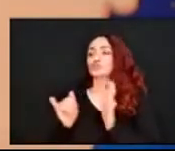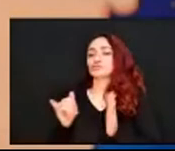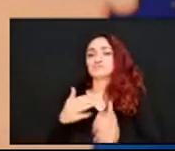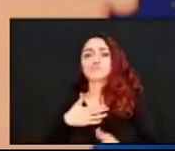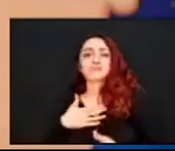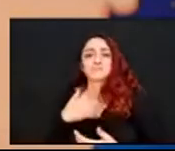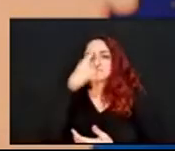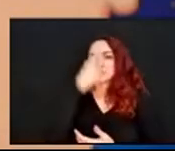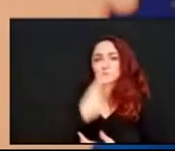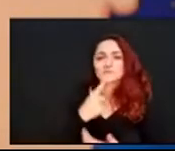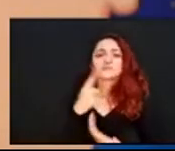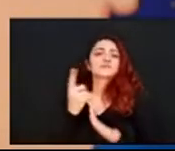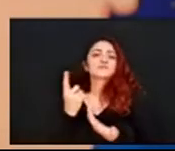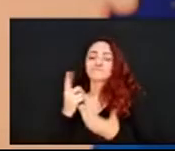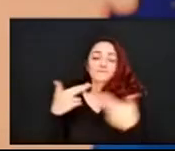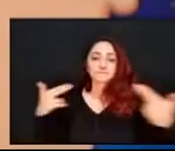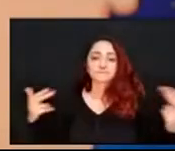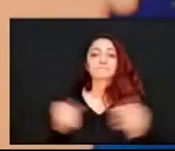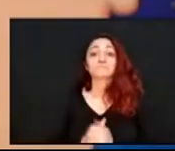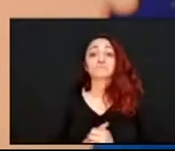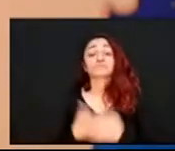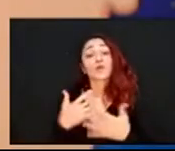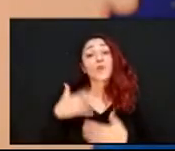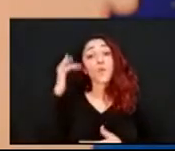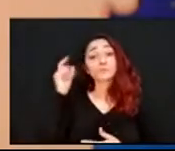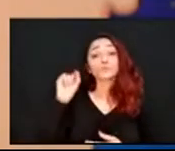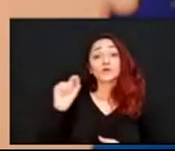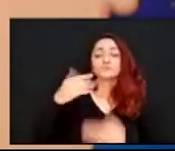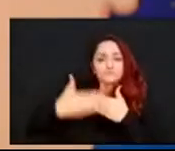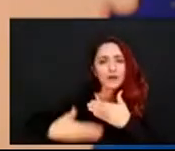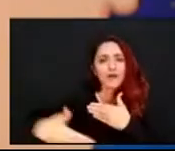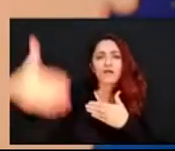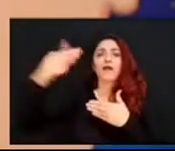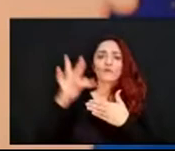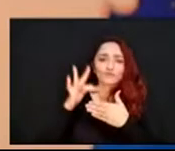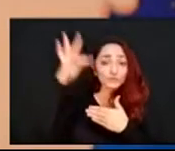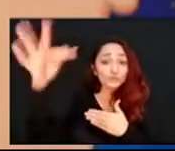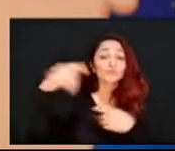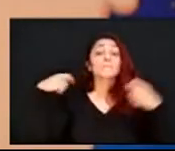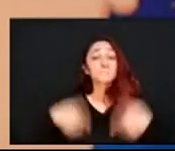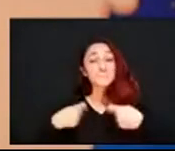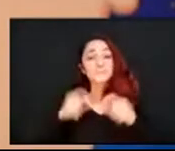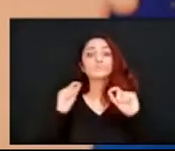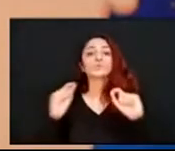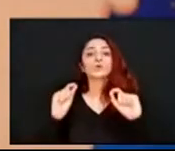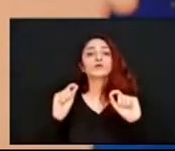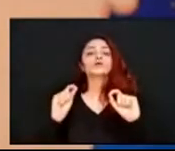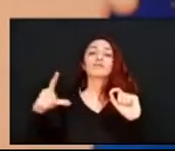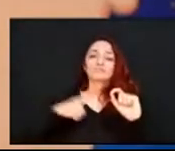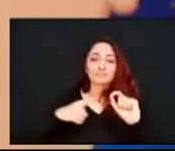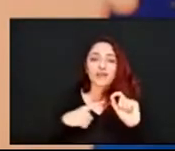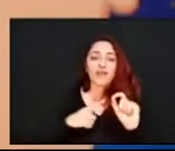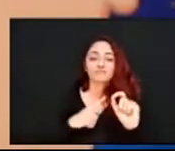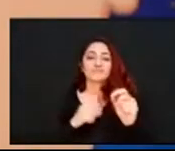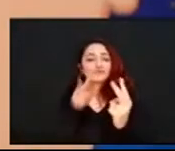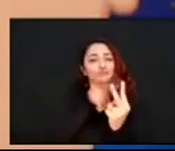os próximos dias nos próximos meses o futuro ele precisa né reservar para gente esse espaço de pertencimento de